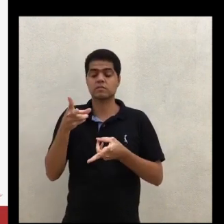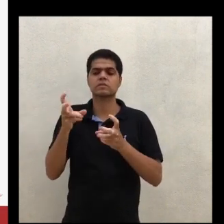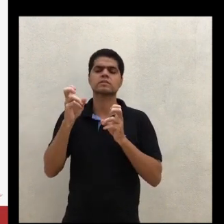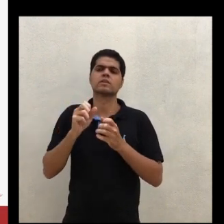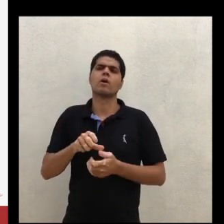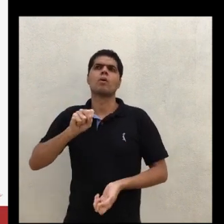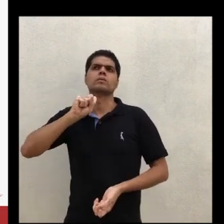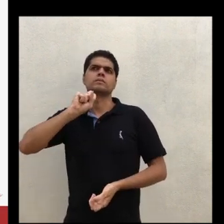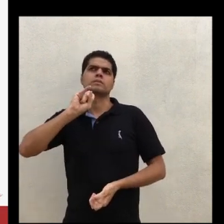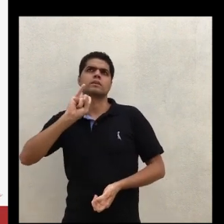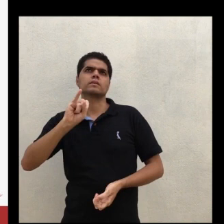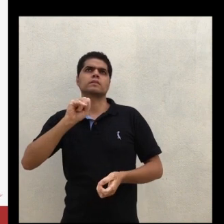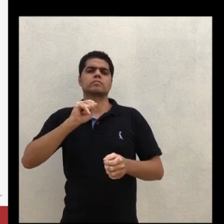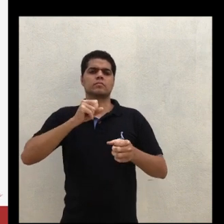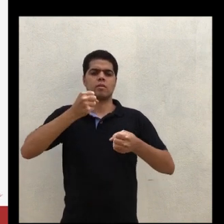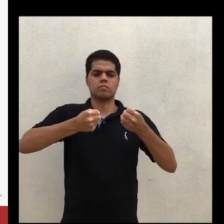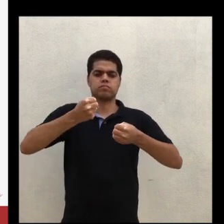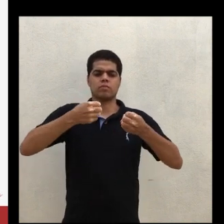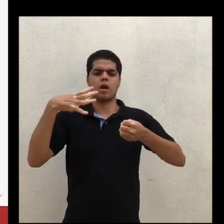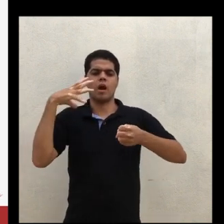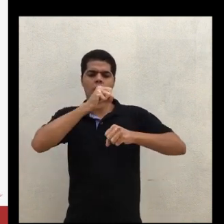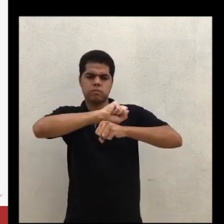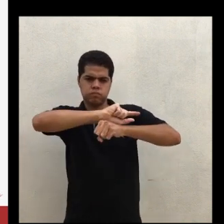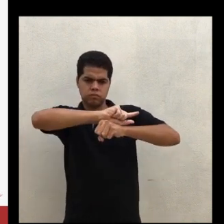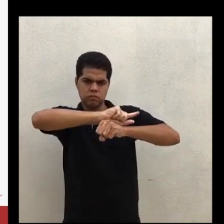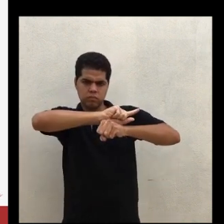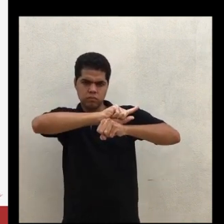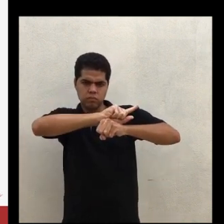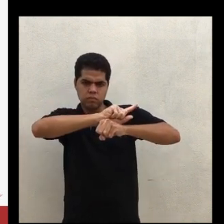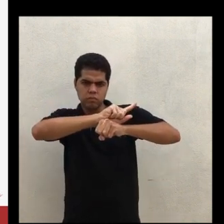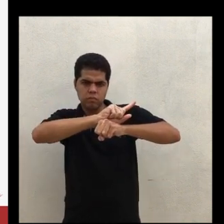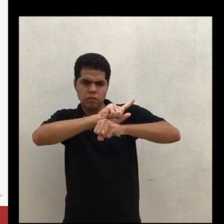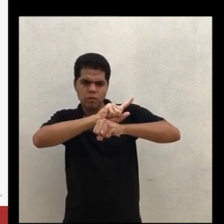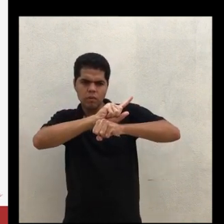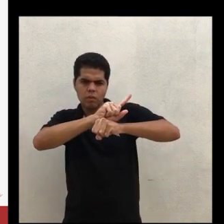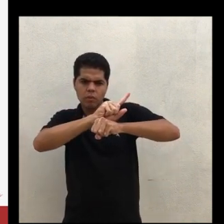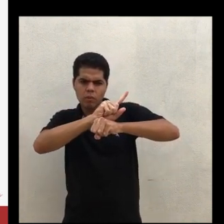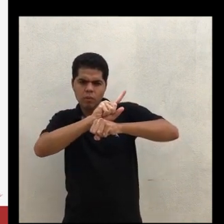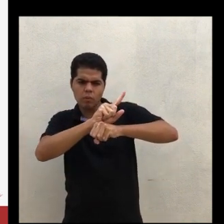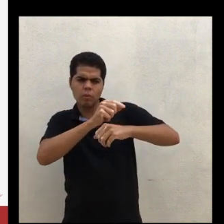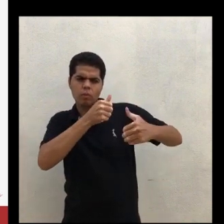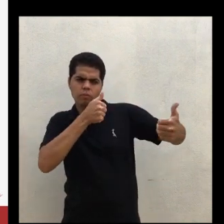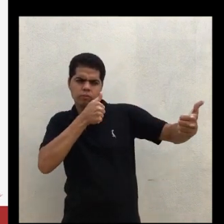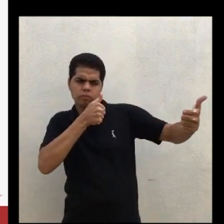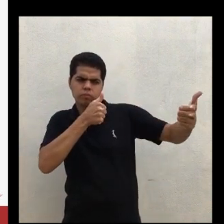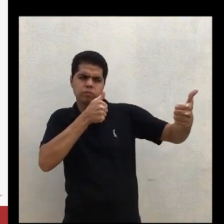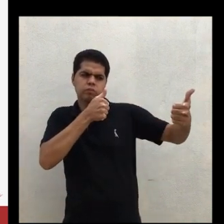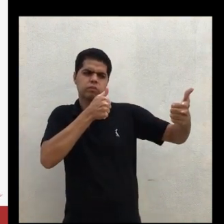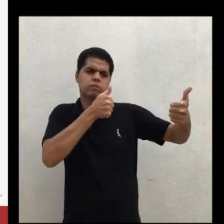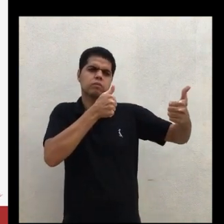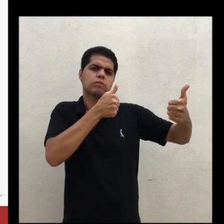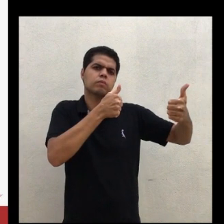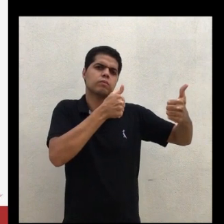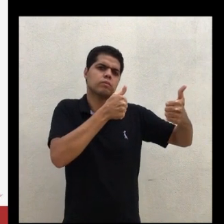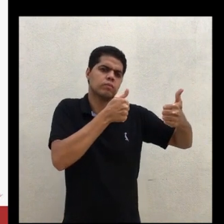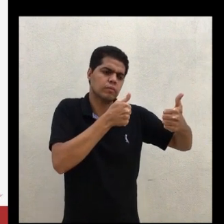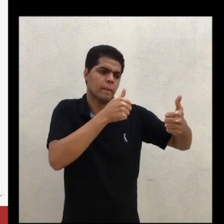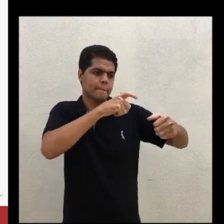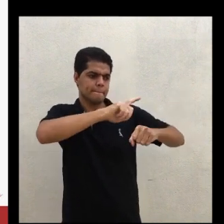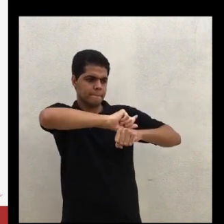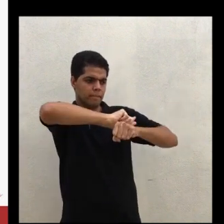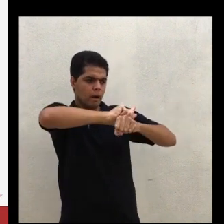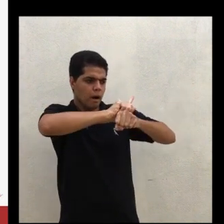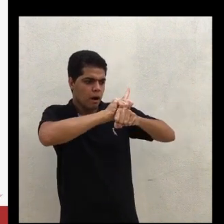aproximando daquele conjunto de velocidades mais altas e ao mesmo tempo o obstáculo ele vai se